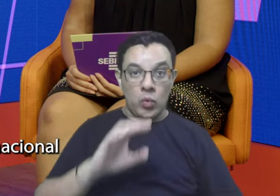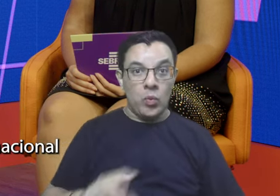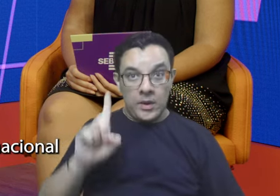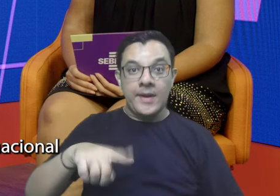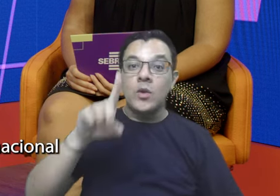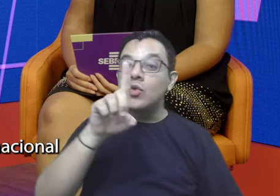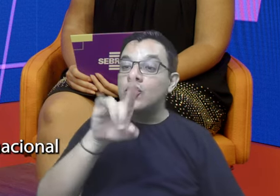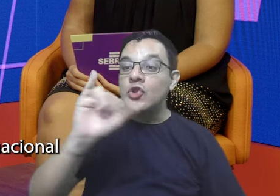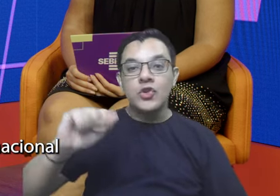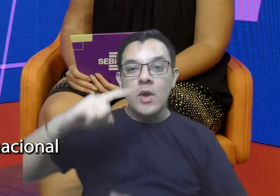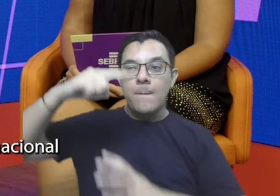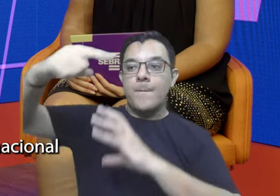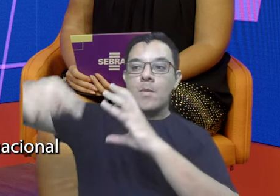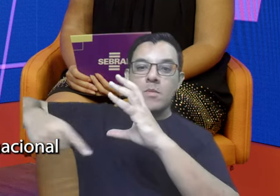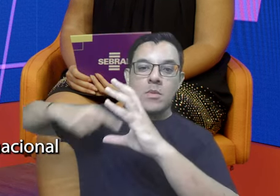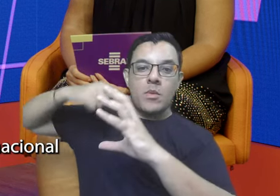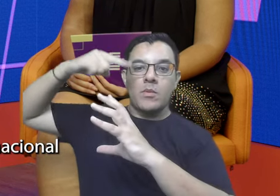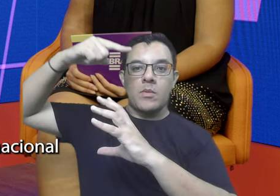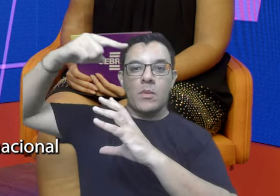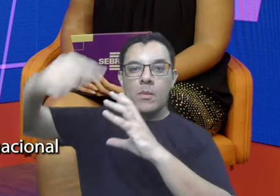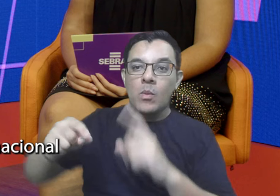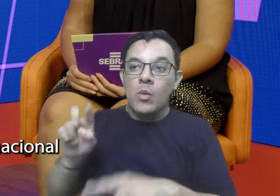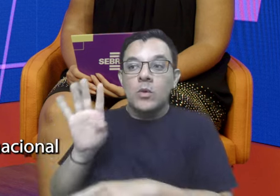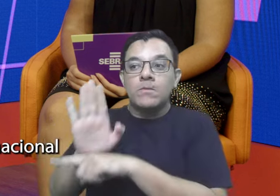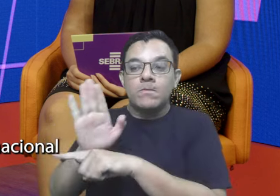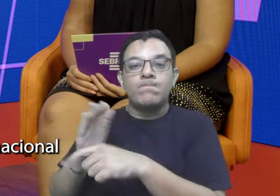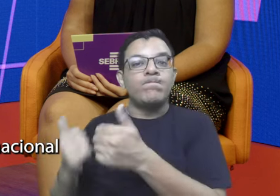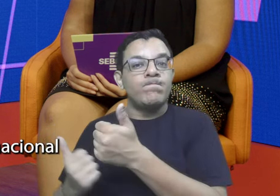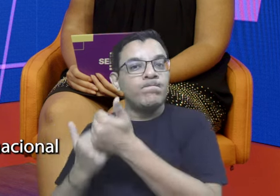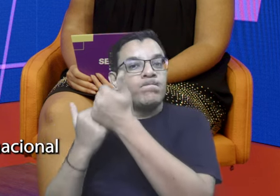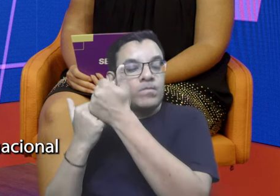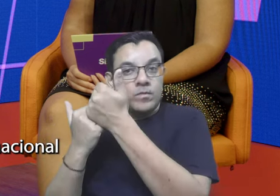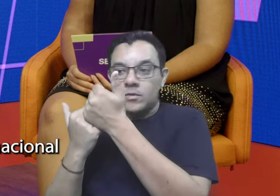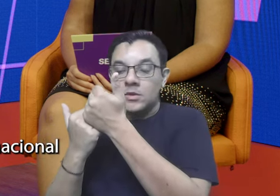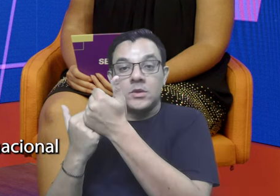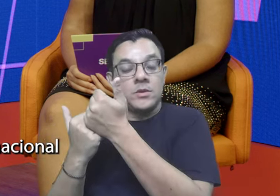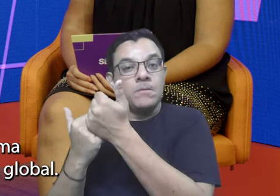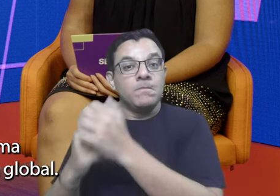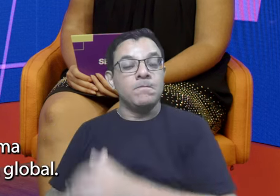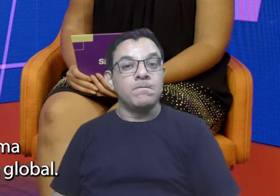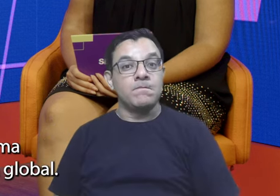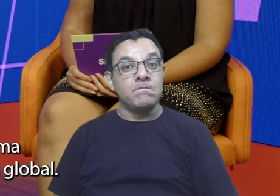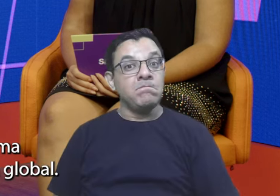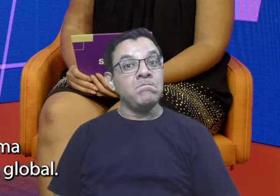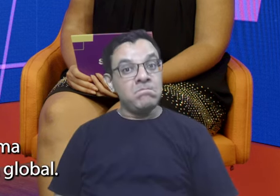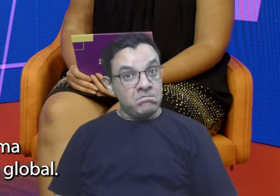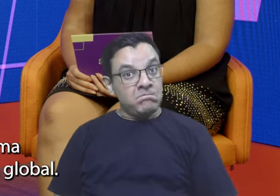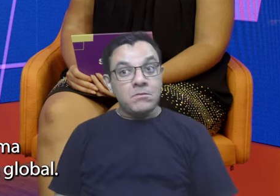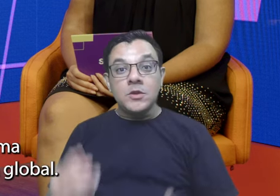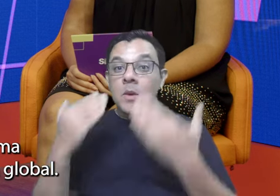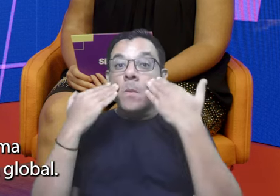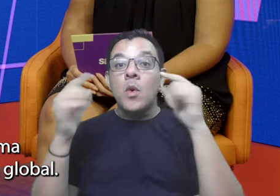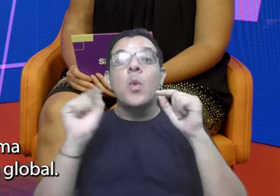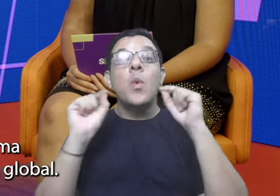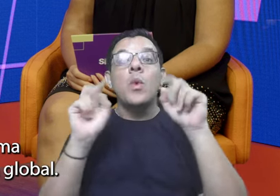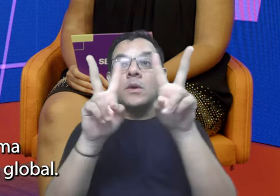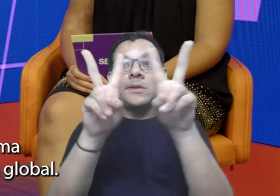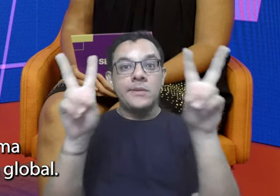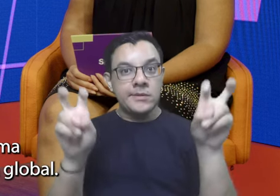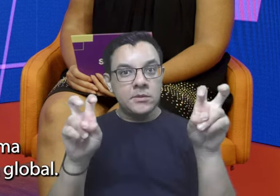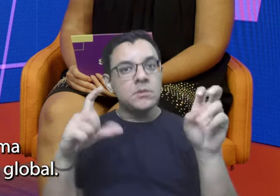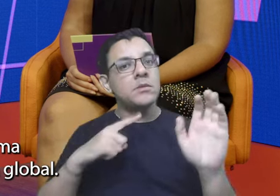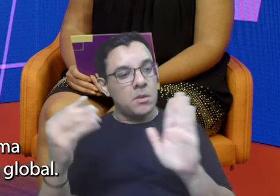internacional de apoio ao cuidado de apoio ao Cuidado então isso mostra que o